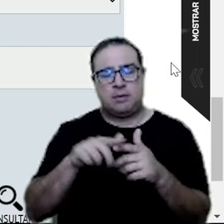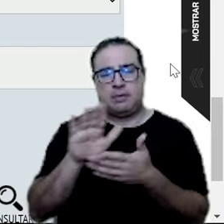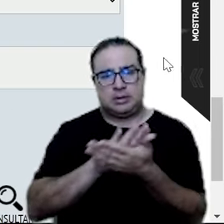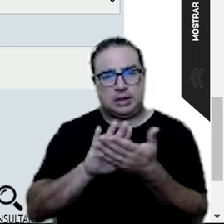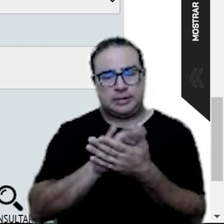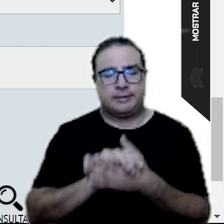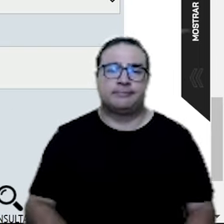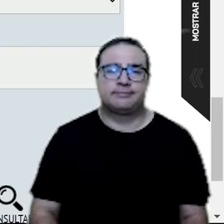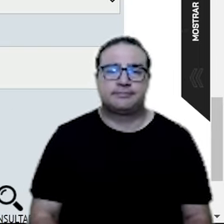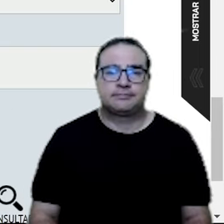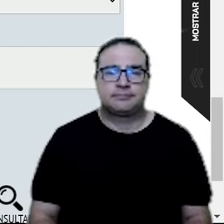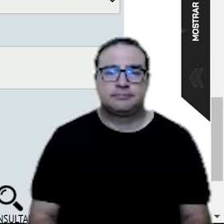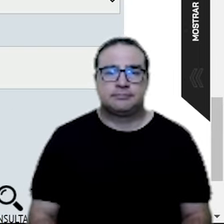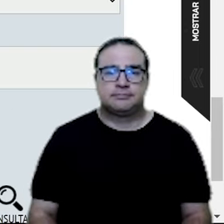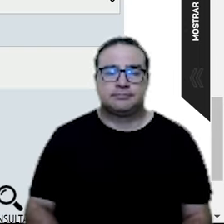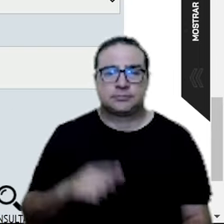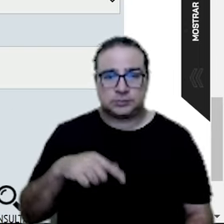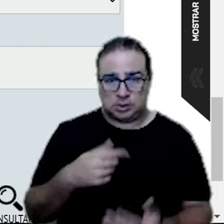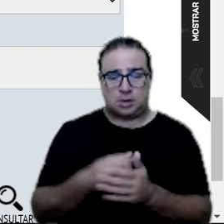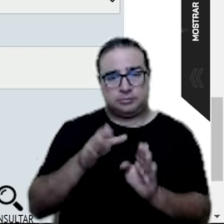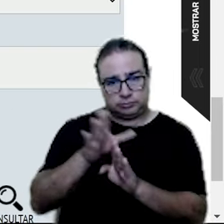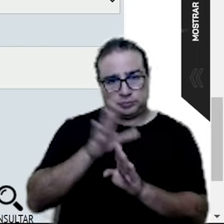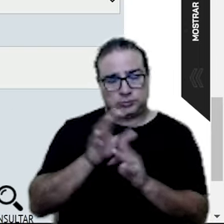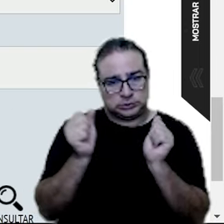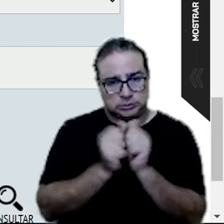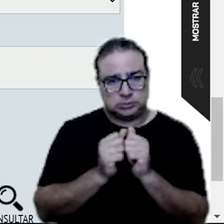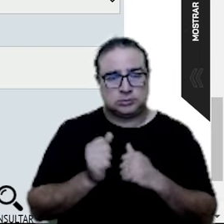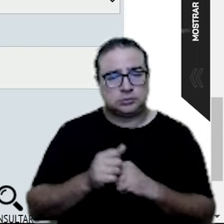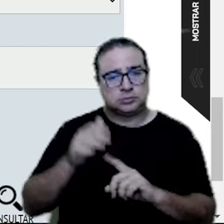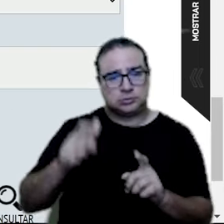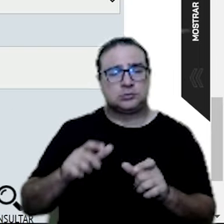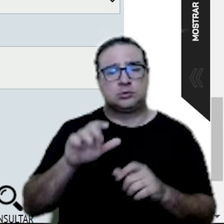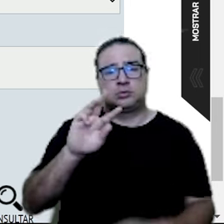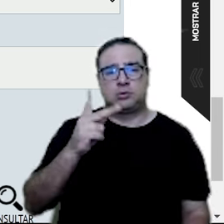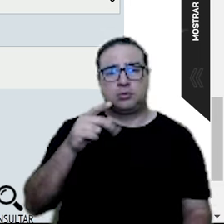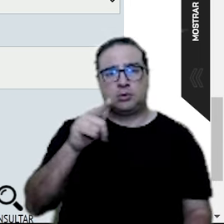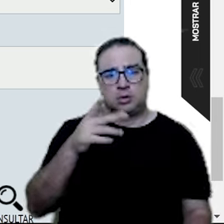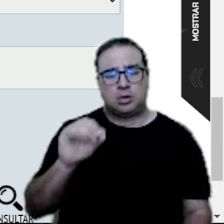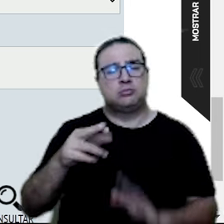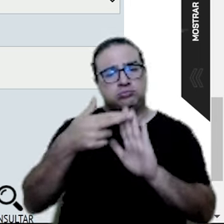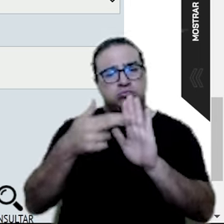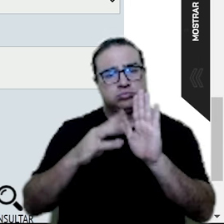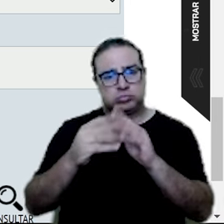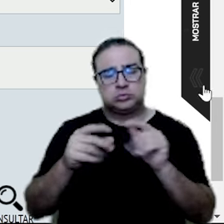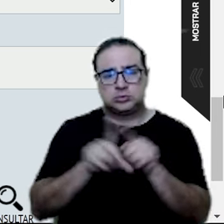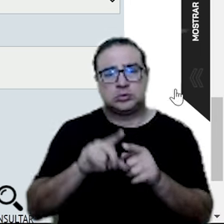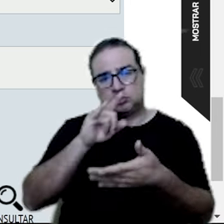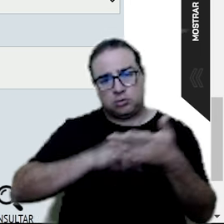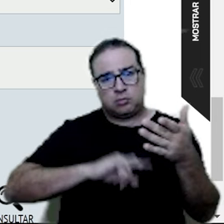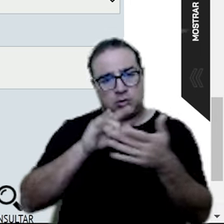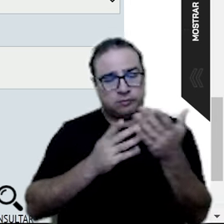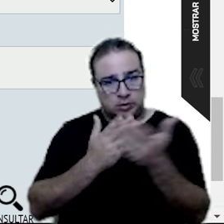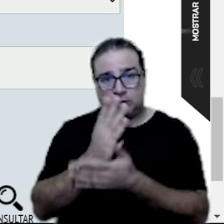esse problema ali né aqui ele orienta sobre que é ambiente de homologação e os pré-requisitos do documento